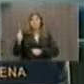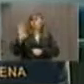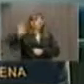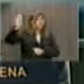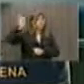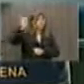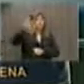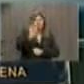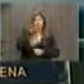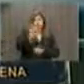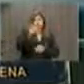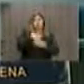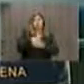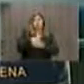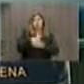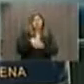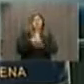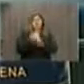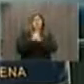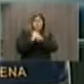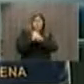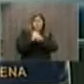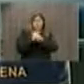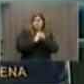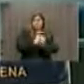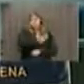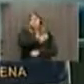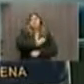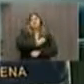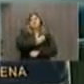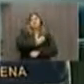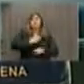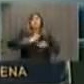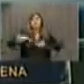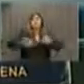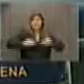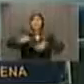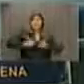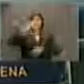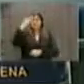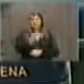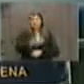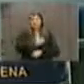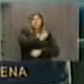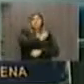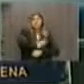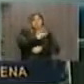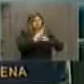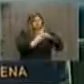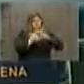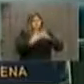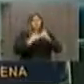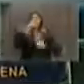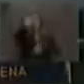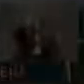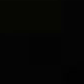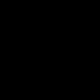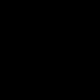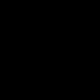promessa de campanha, isso é um compromisso de vida, é uma prática de vida, de querer cuidar daqueles que mais precisam.